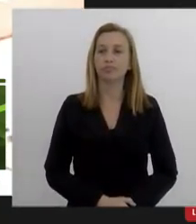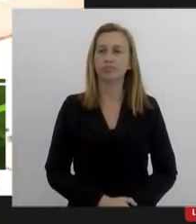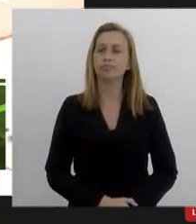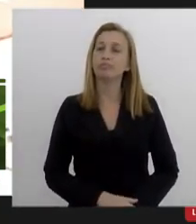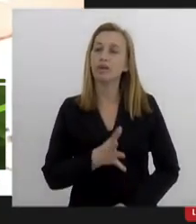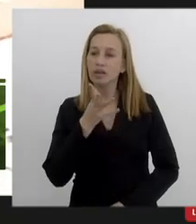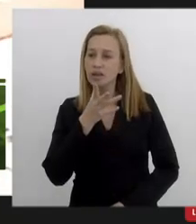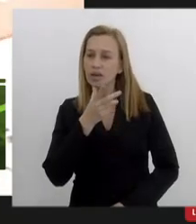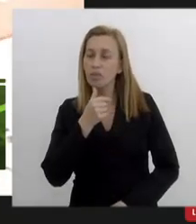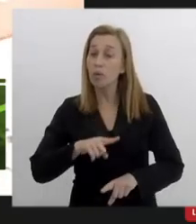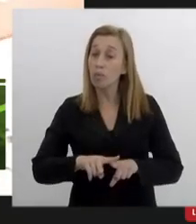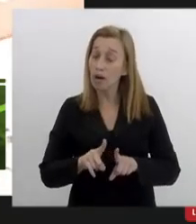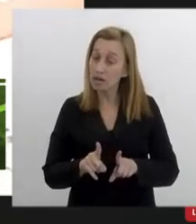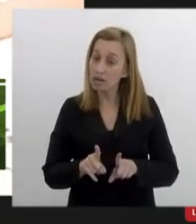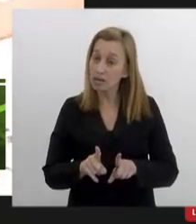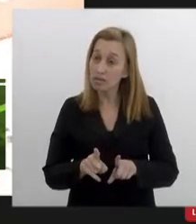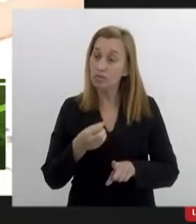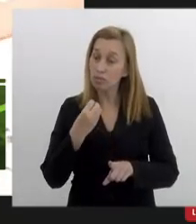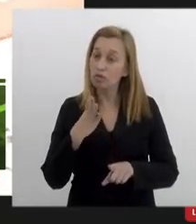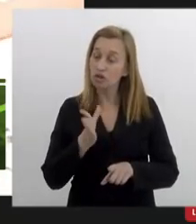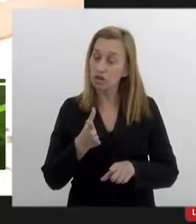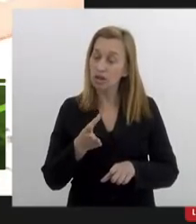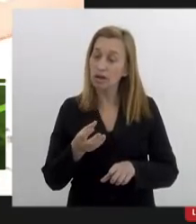Demorou, mas antes tarde do que nunca.